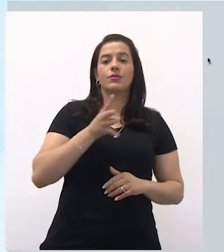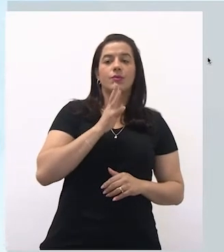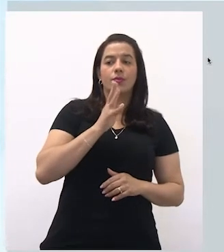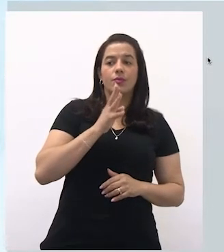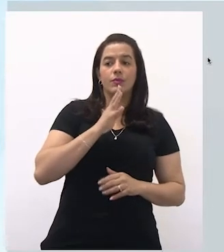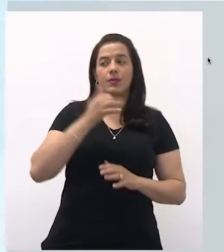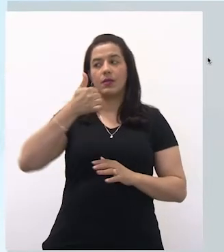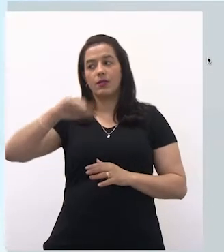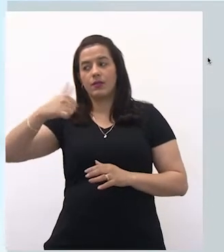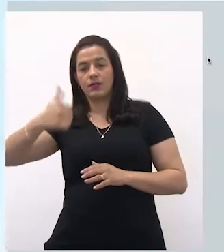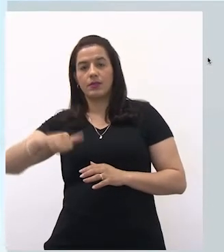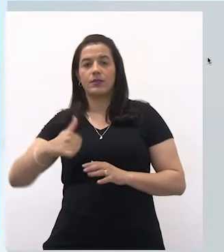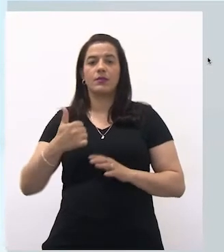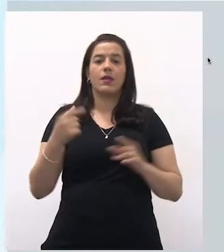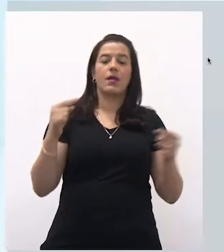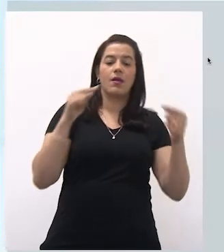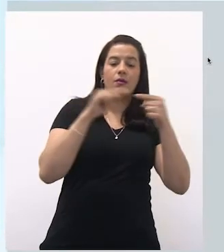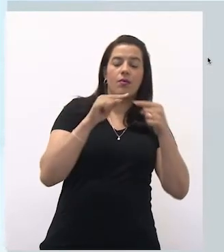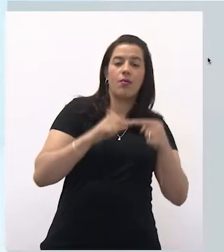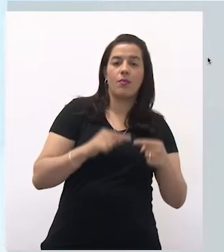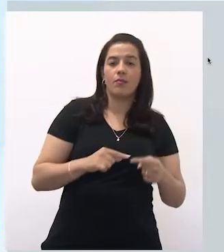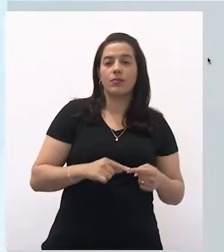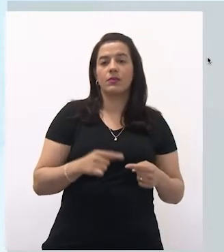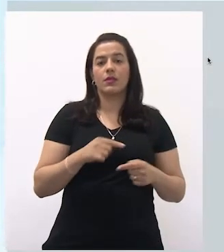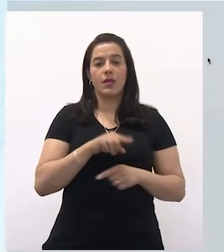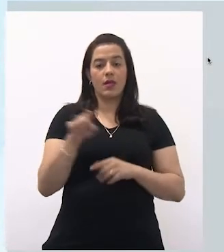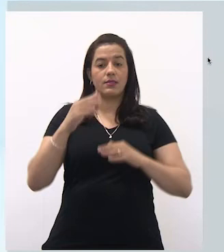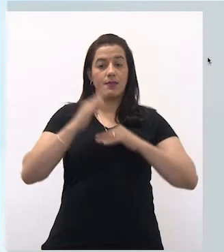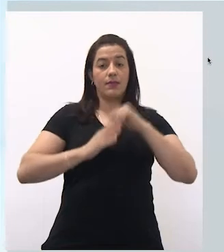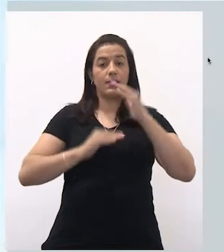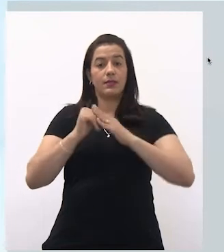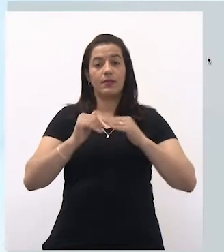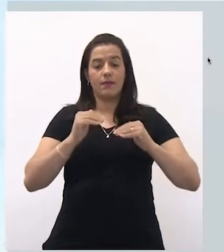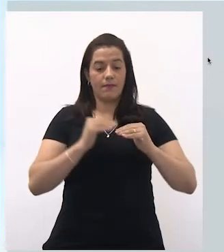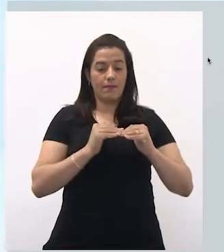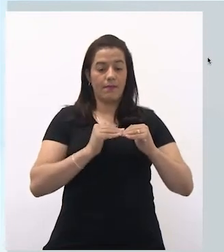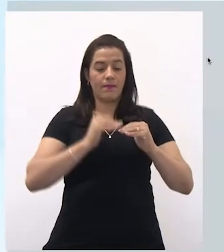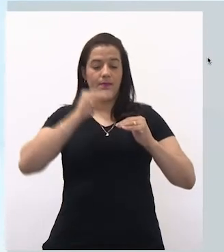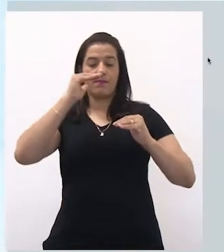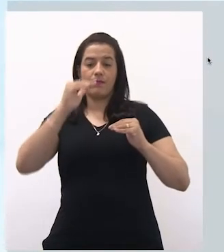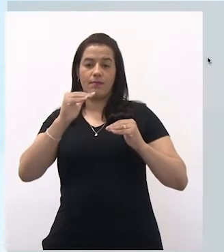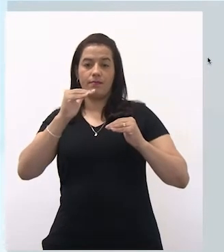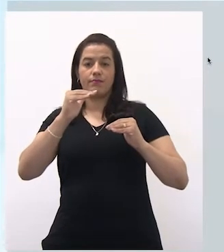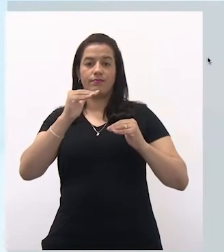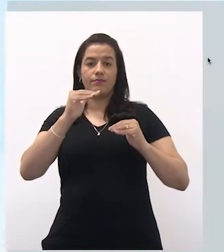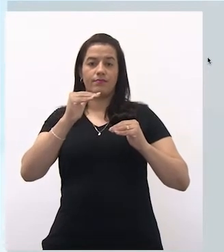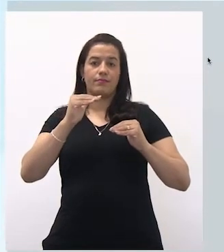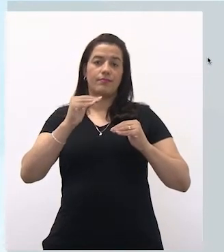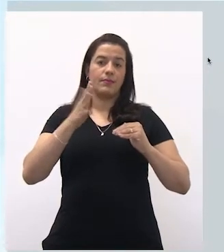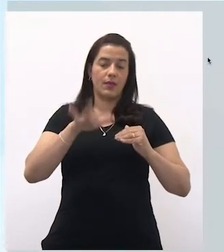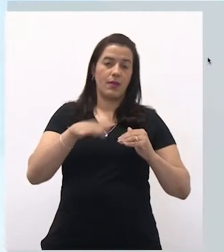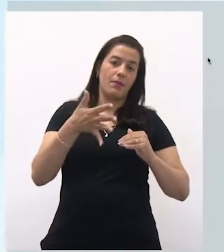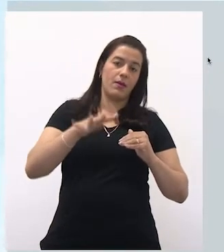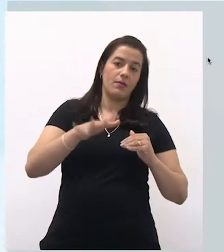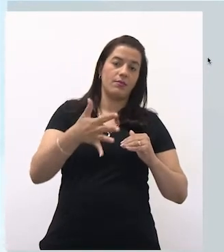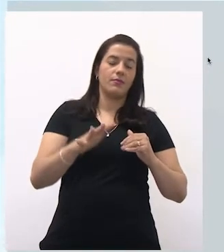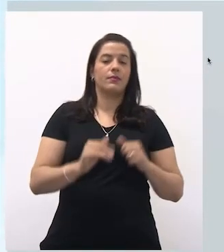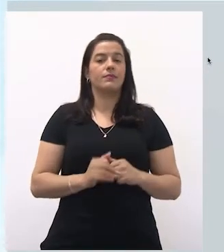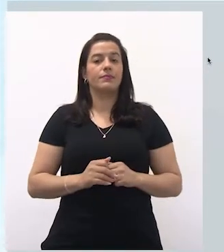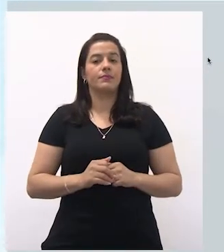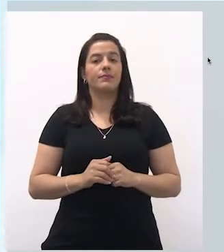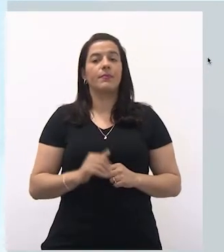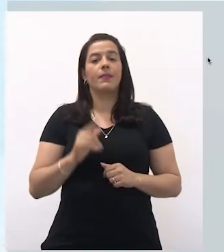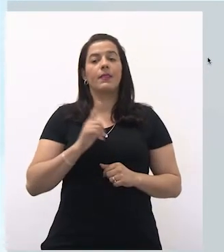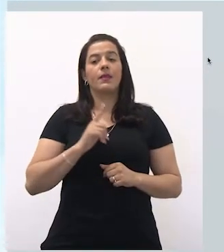reconhecer, analisar, relacionar, essa habilidade já vai para um nível mediano, proficiente. Né? E se